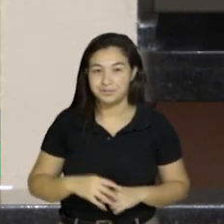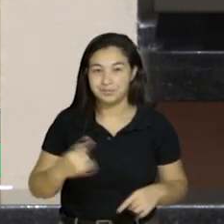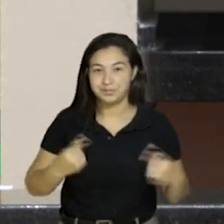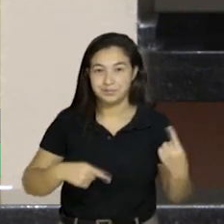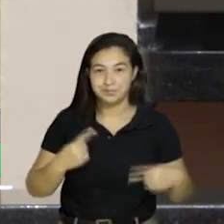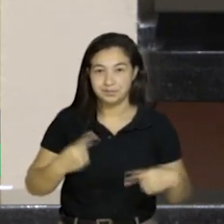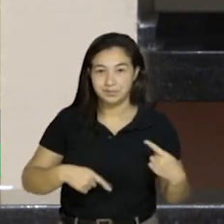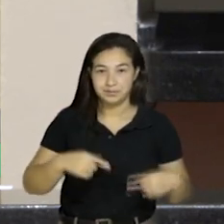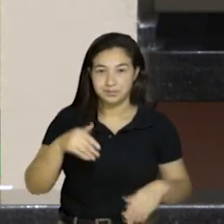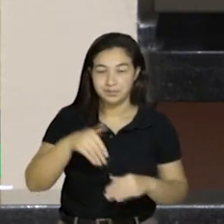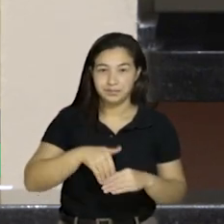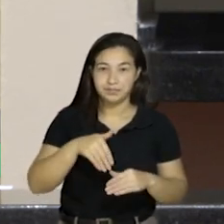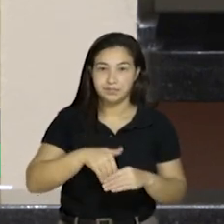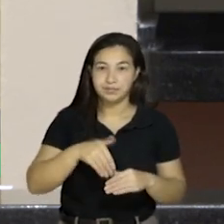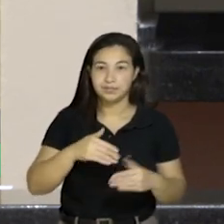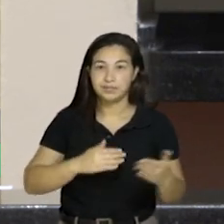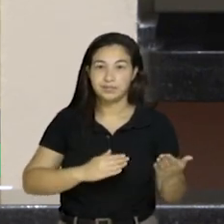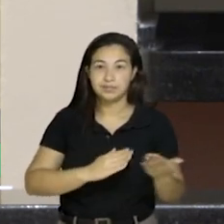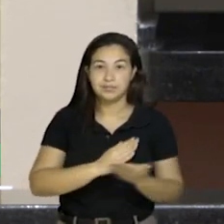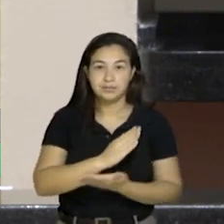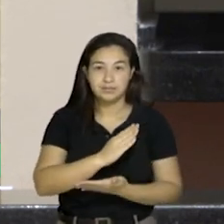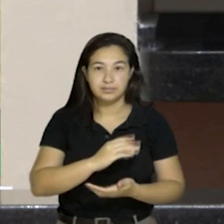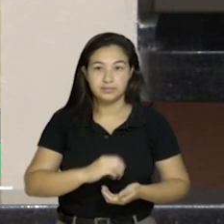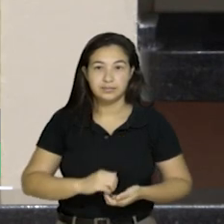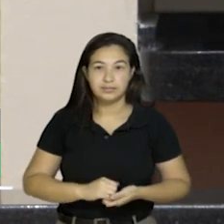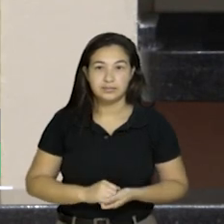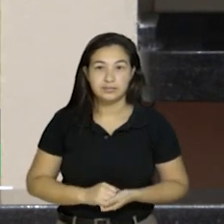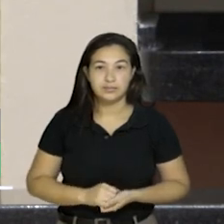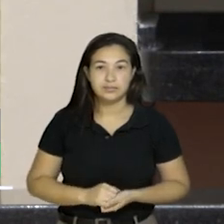discussão em votação aprovado